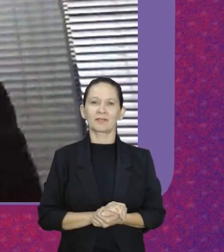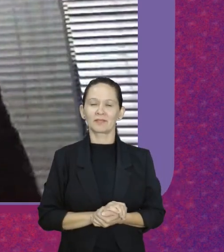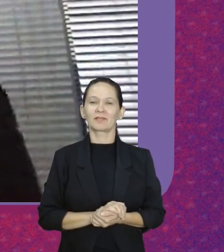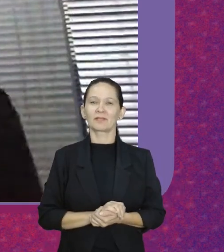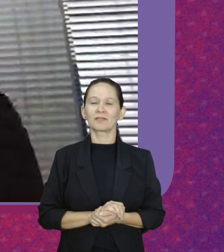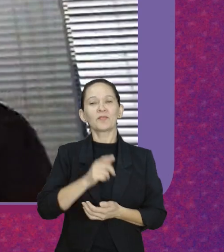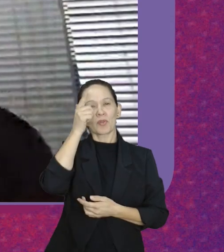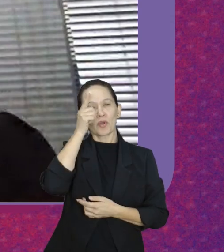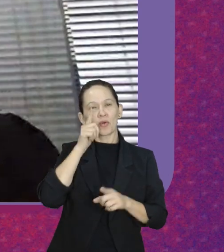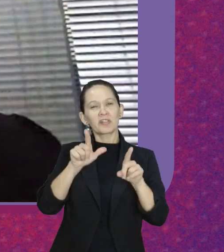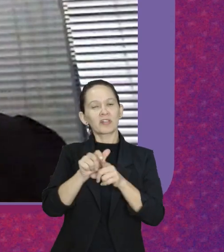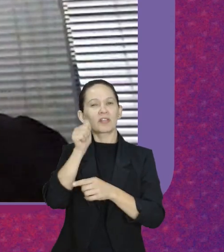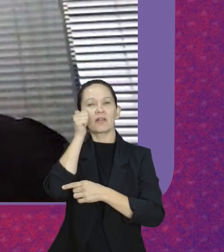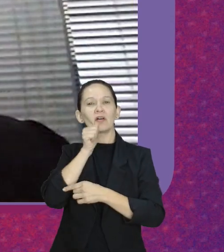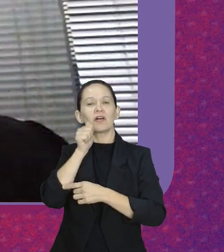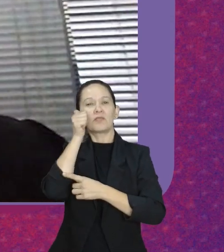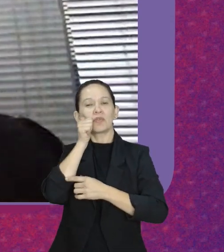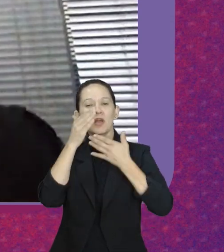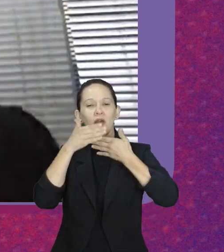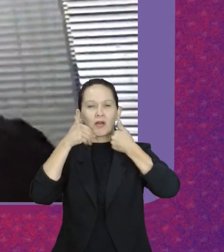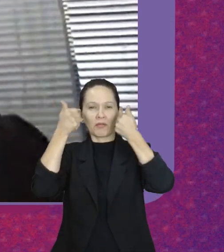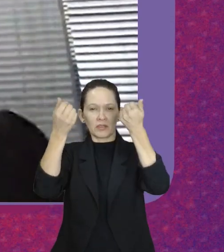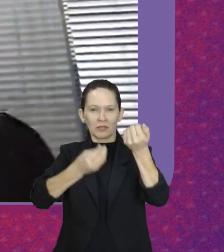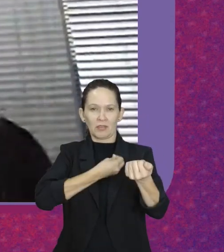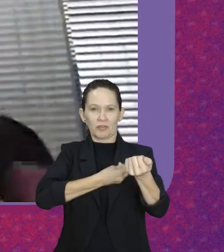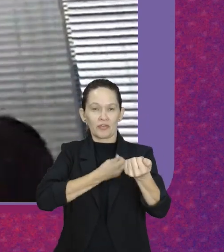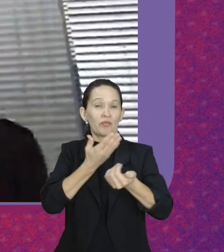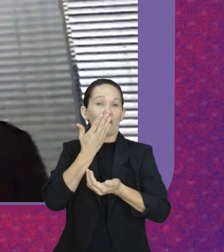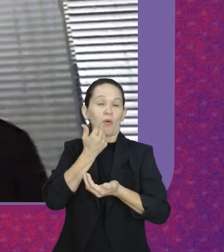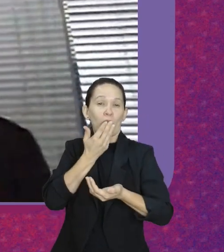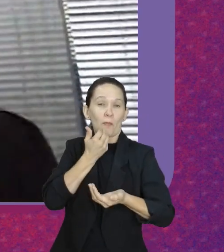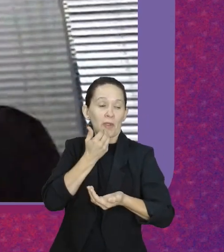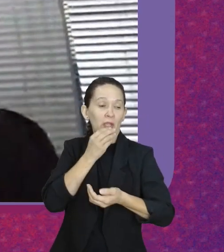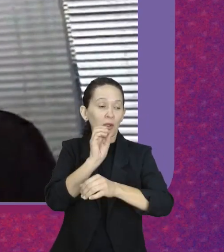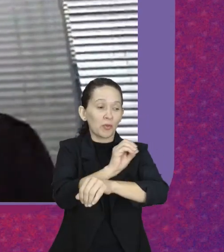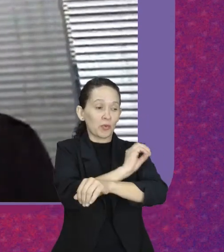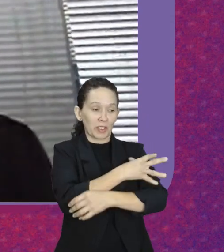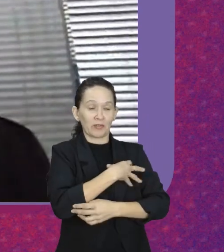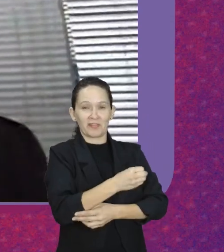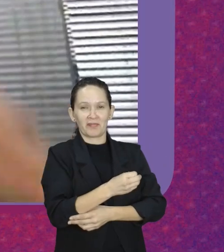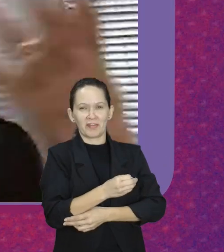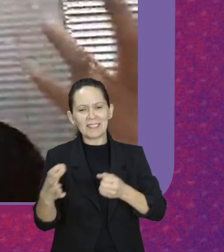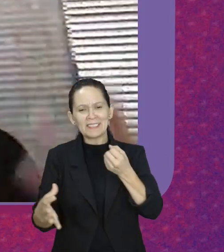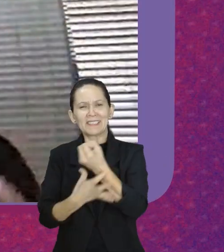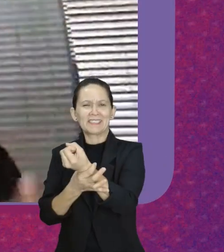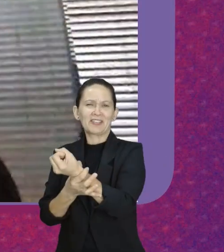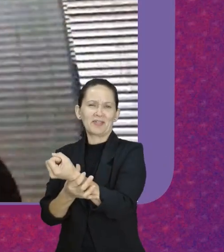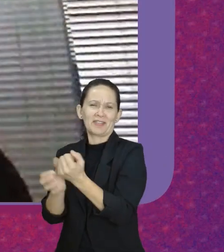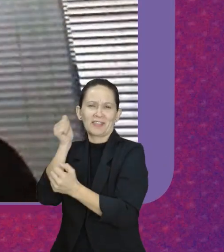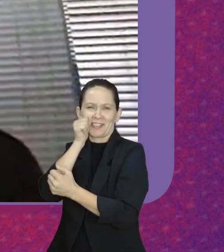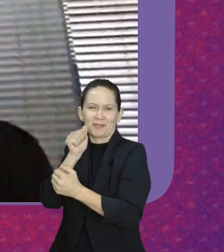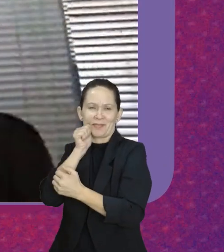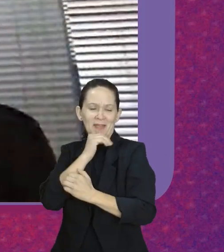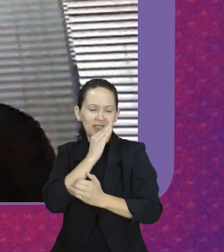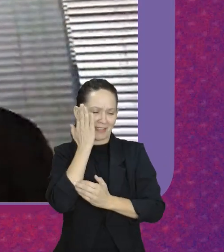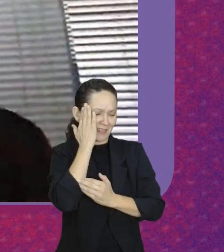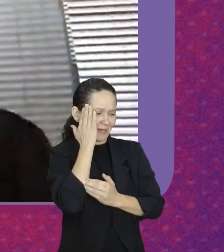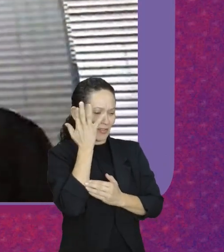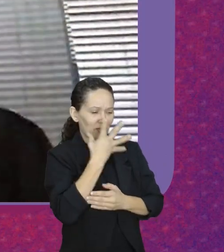para também a melhoria da sua qualidade de vida, alimentados, né, enfim, tendo garantido o seu desenvolvimento